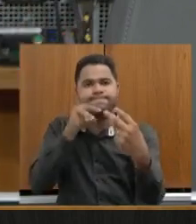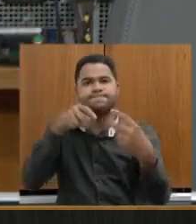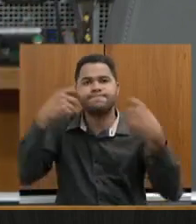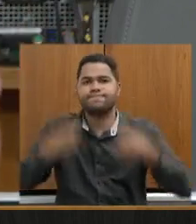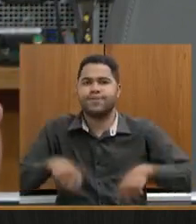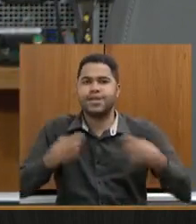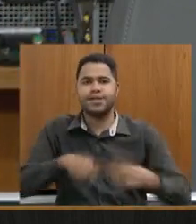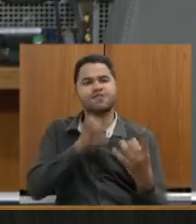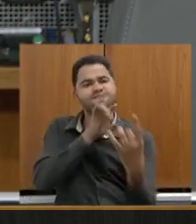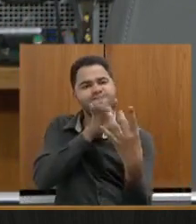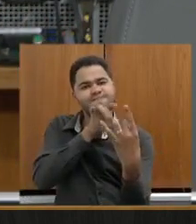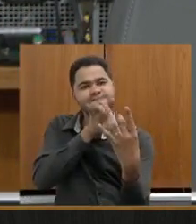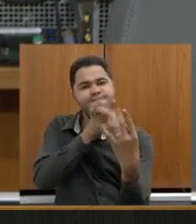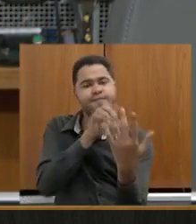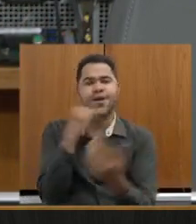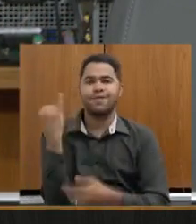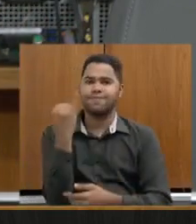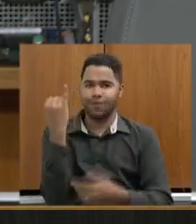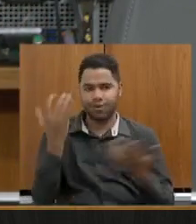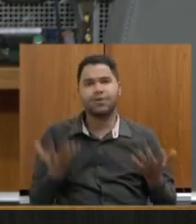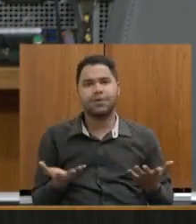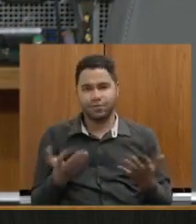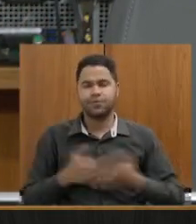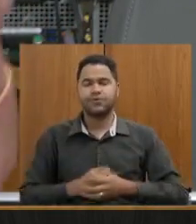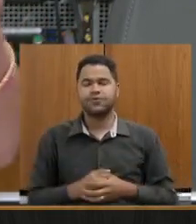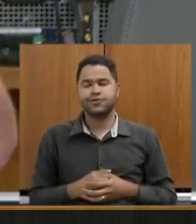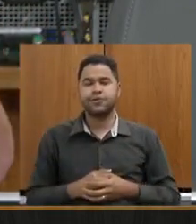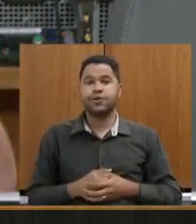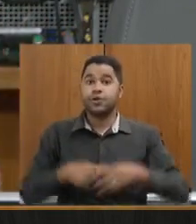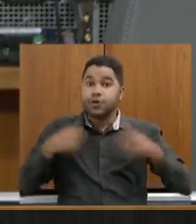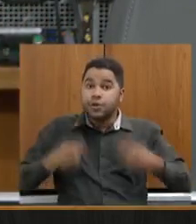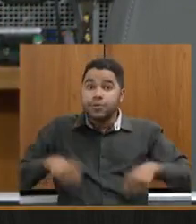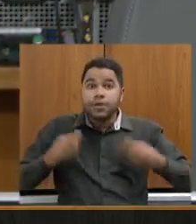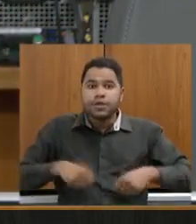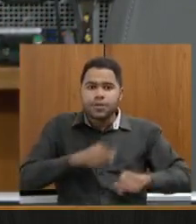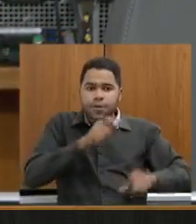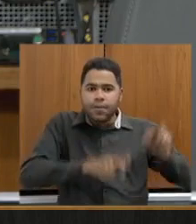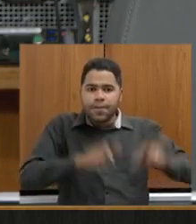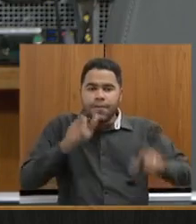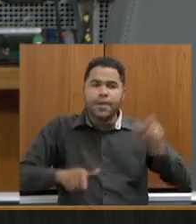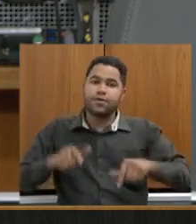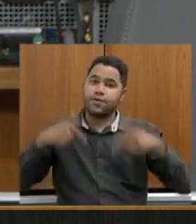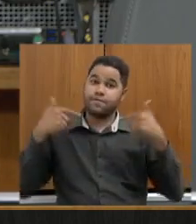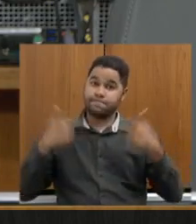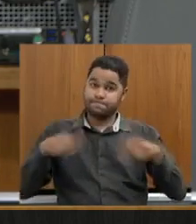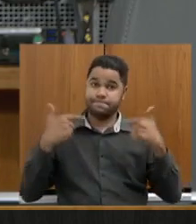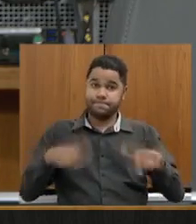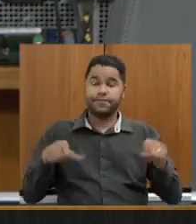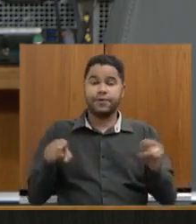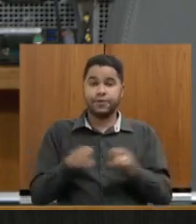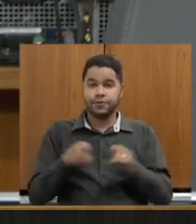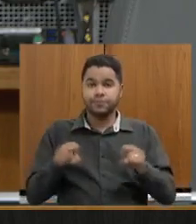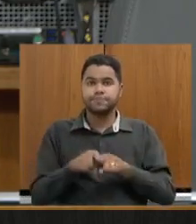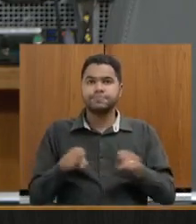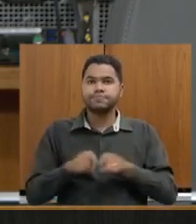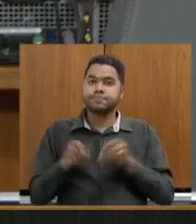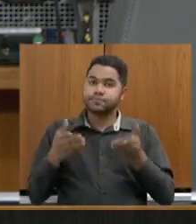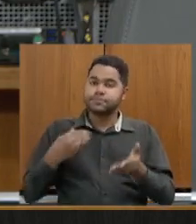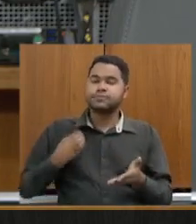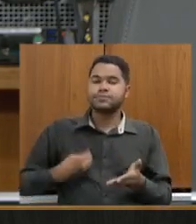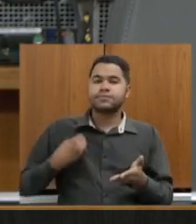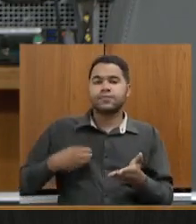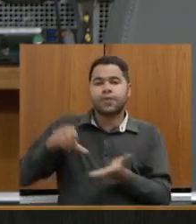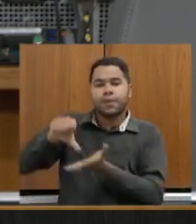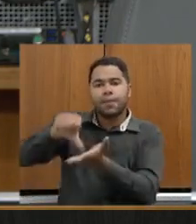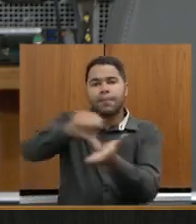o filho em policial faz muita falta e muita diferença né precisamos de gente para trabalhar e estar ali presente